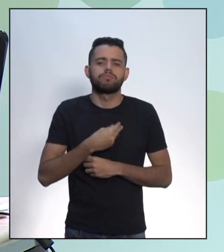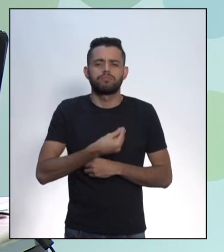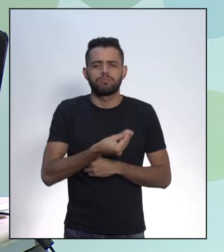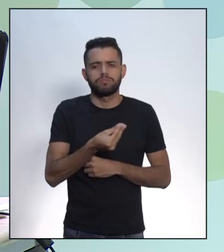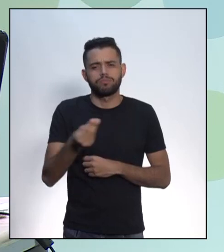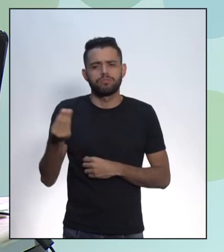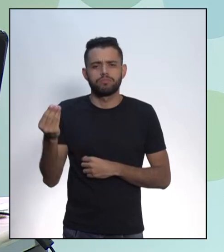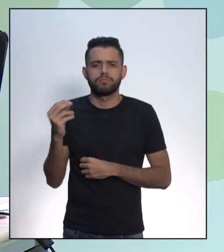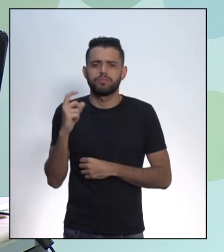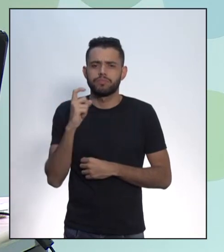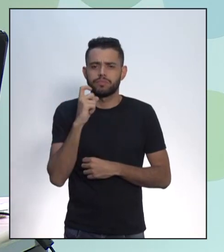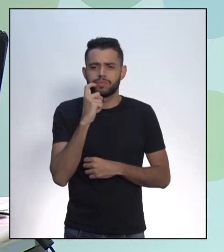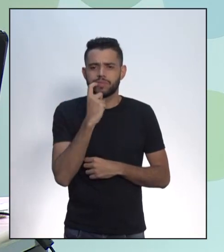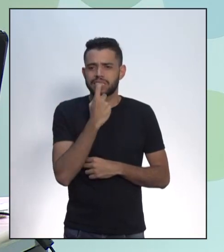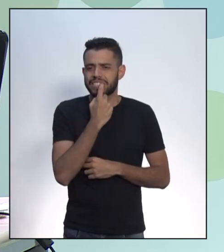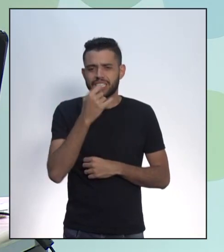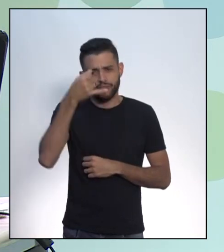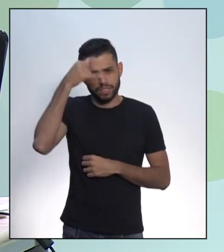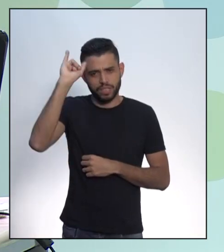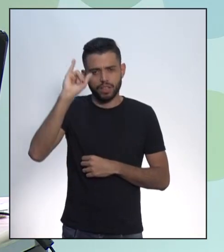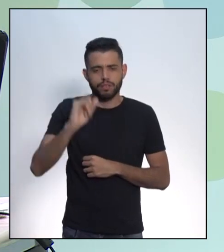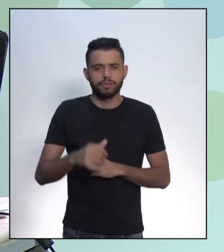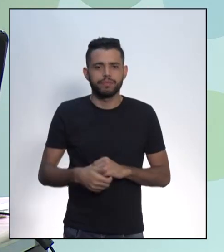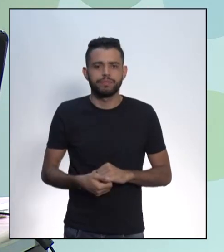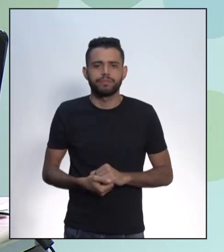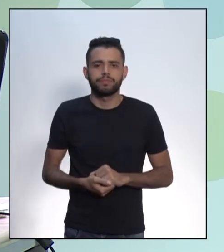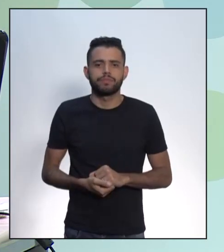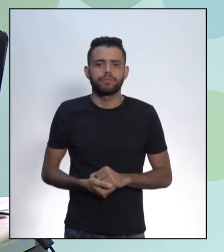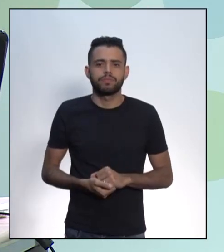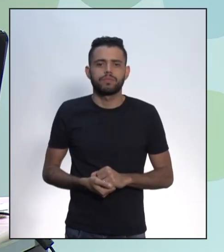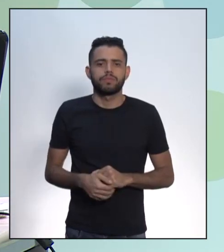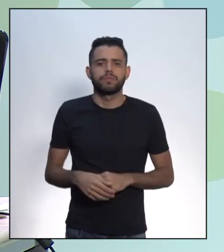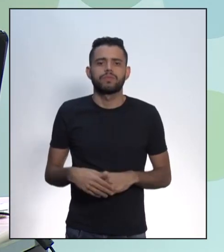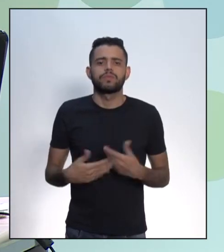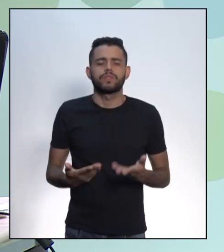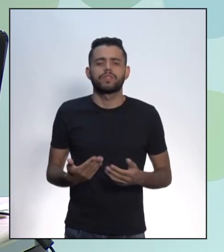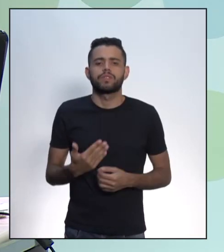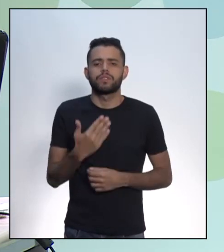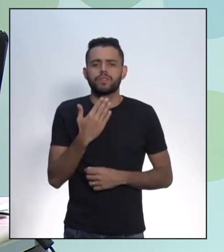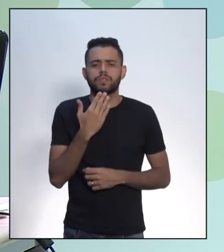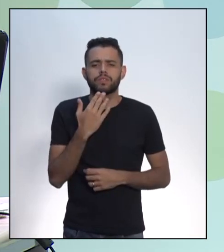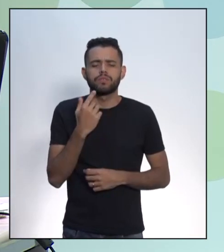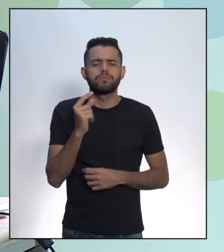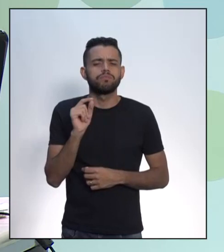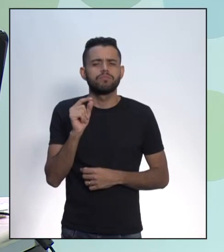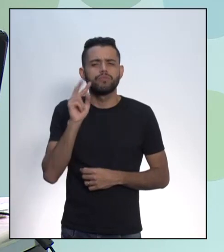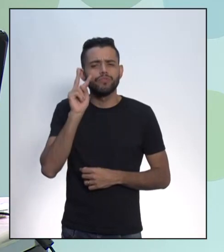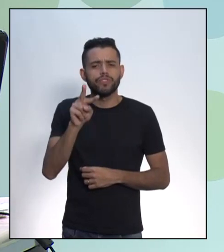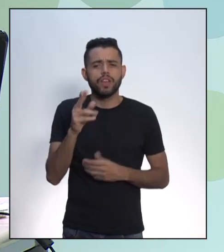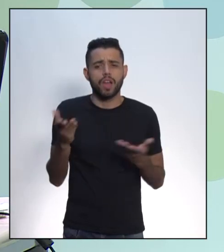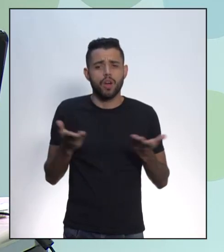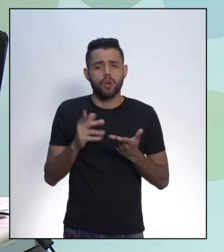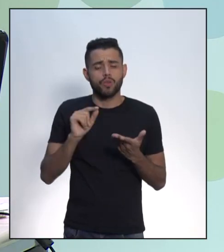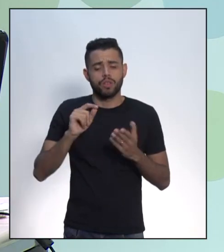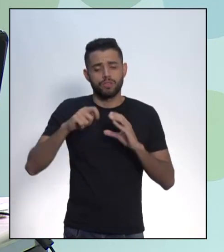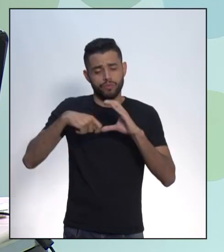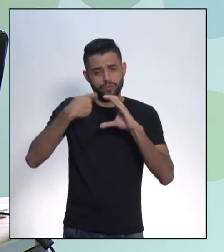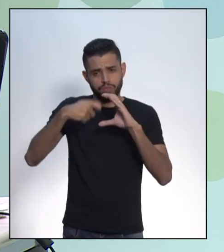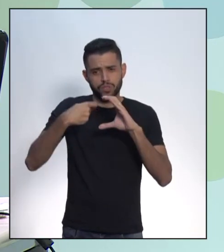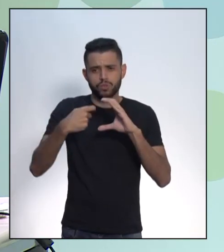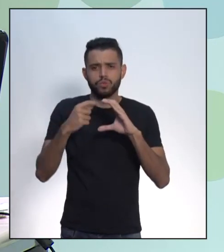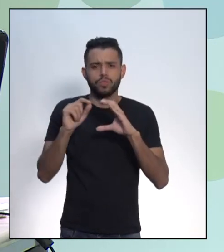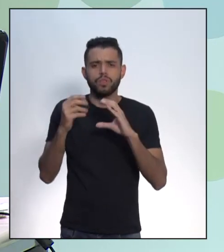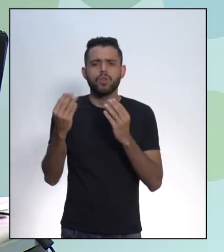uma certa quantidade de flúor, né? Aí, o que eu vou pedir para... nós vamos ver aqui agora, né, um vídeo de